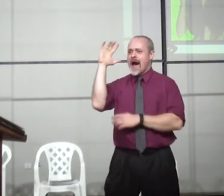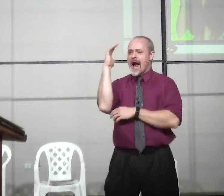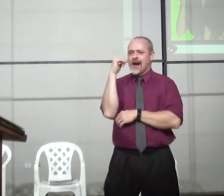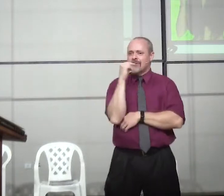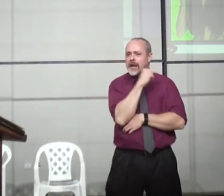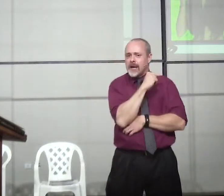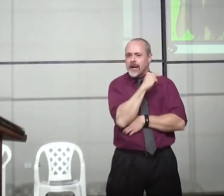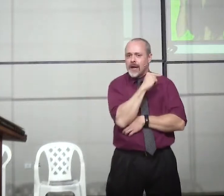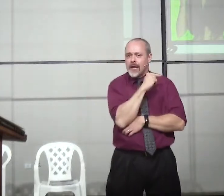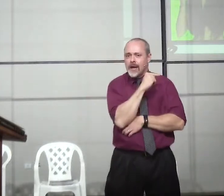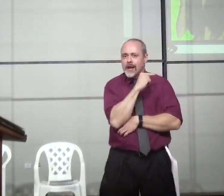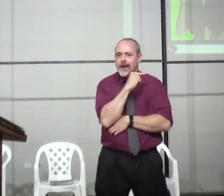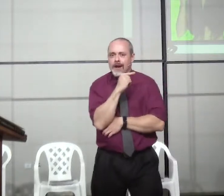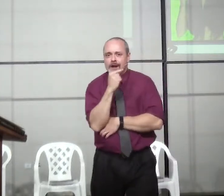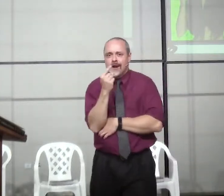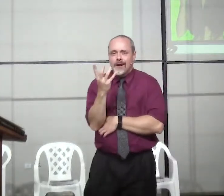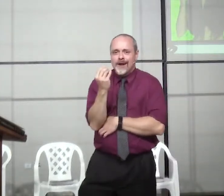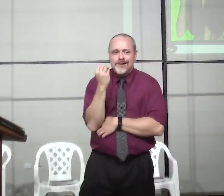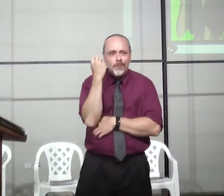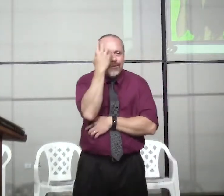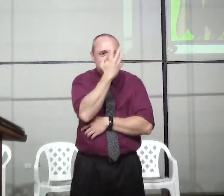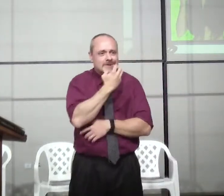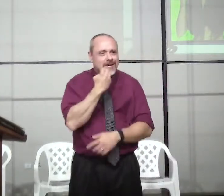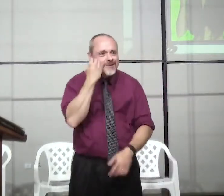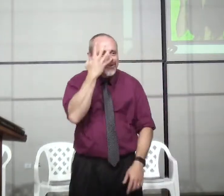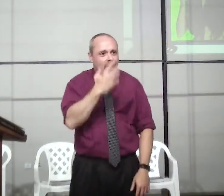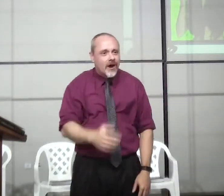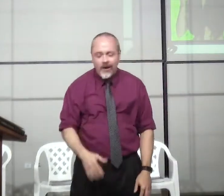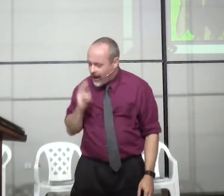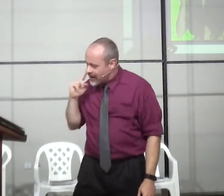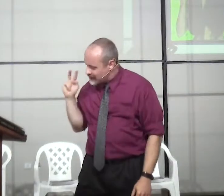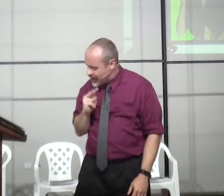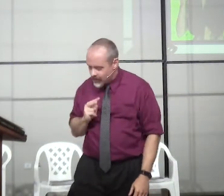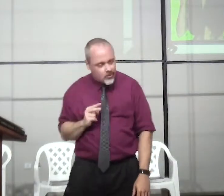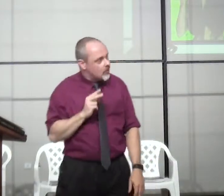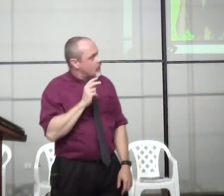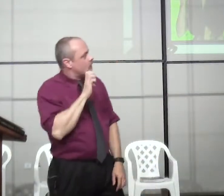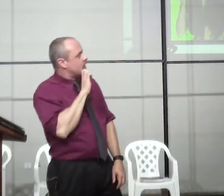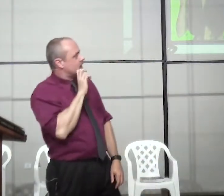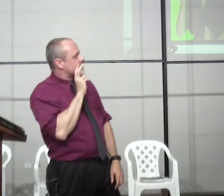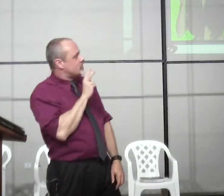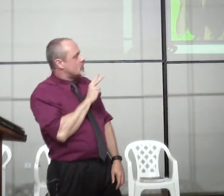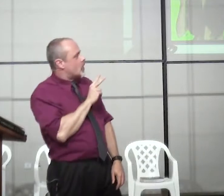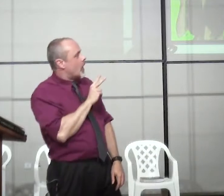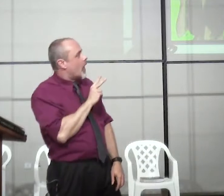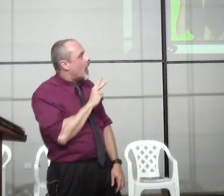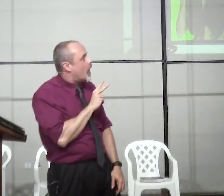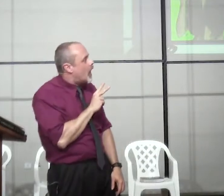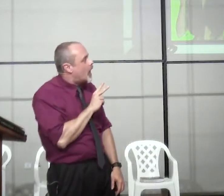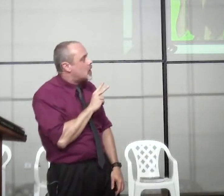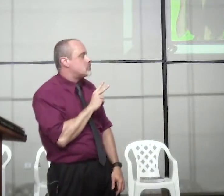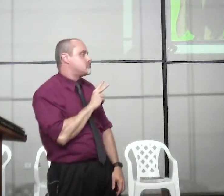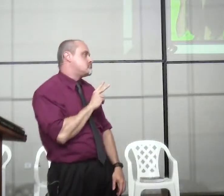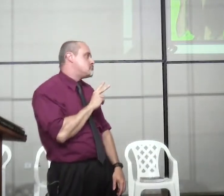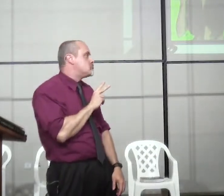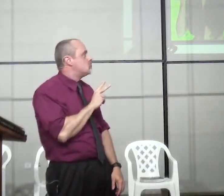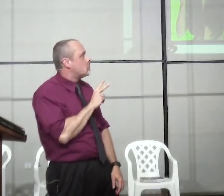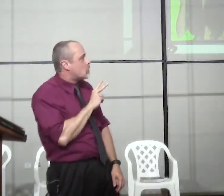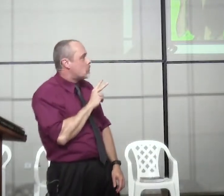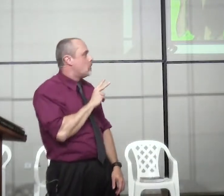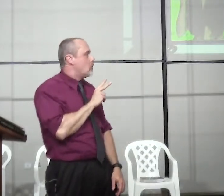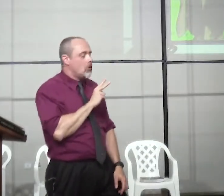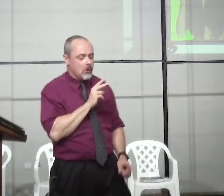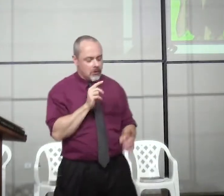essa árvore é tão bonita. Viu? E Eva viu.